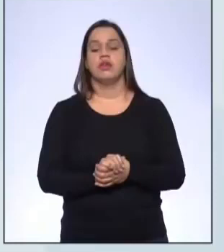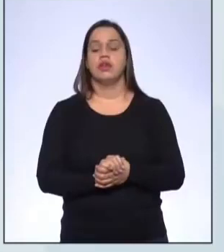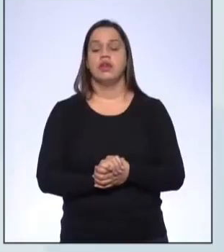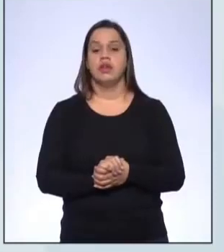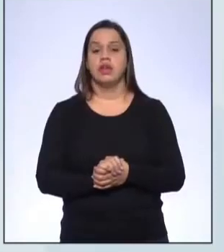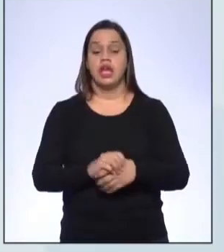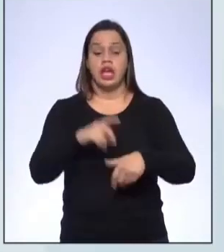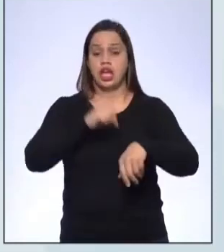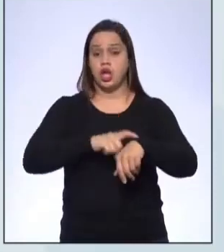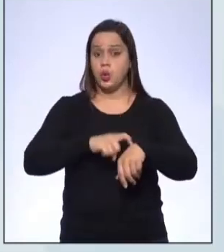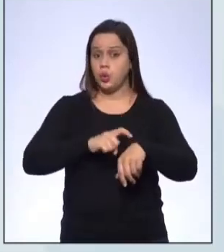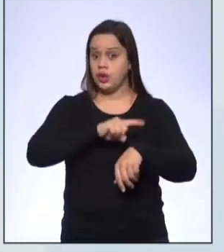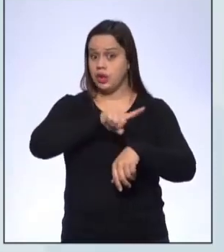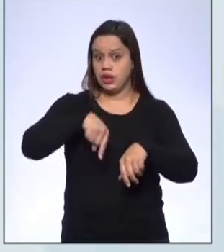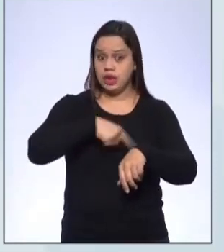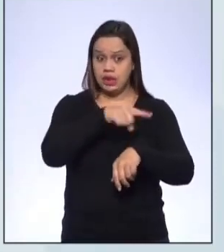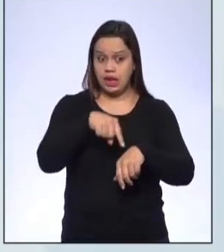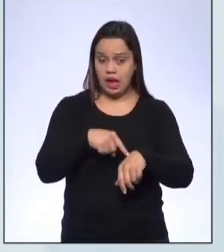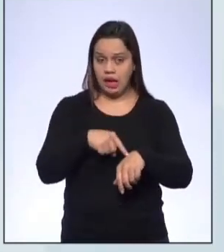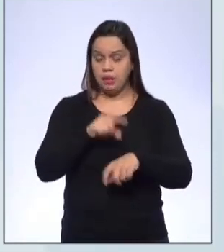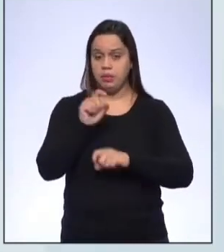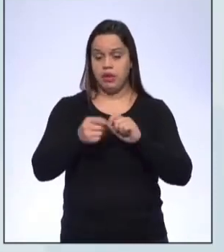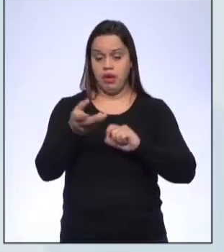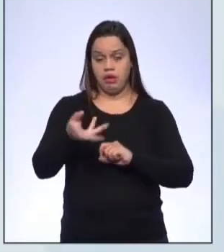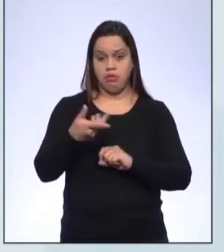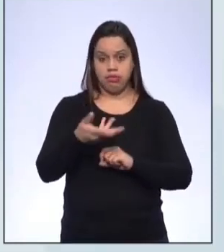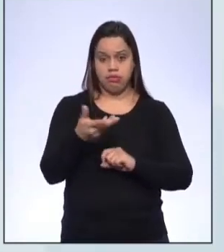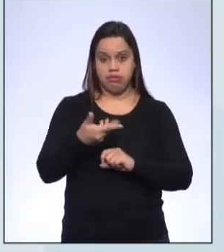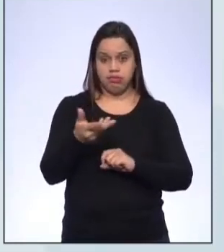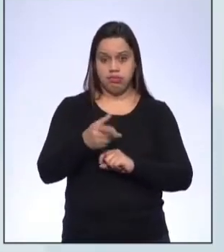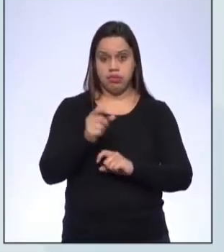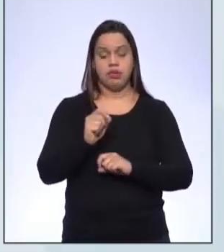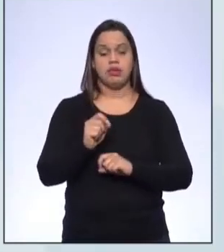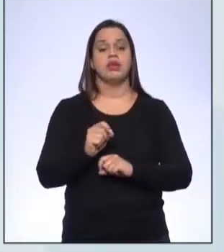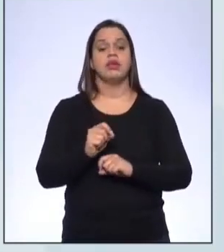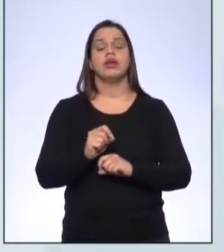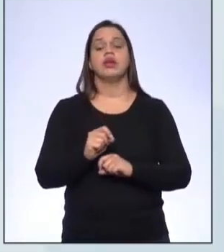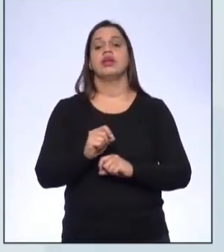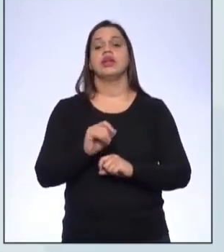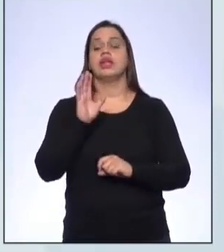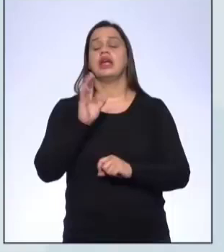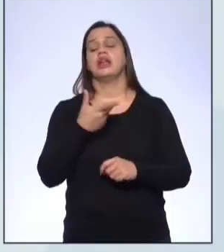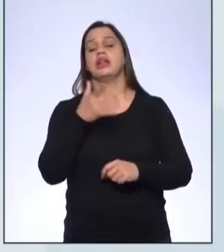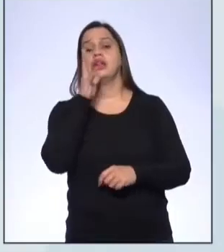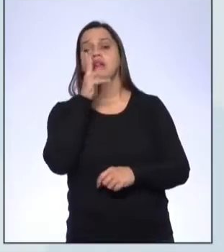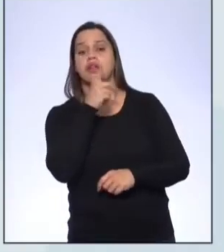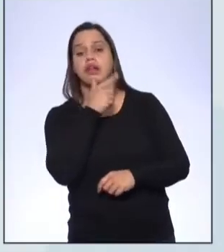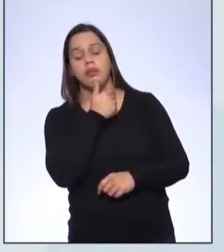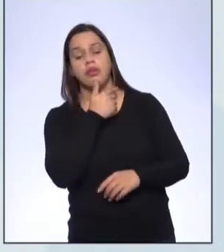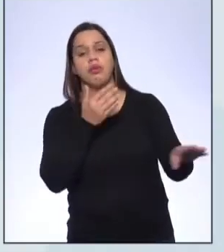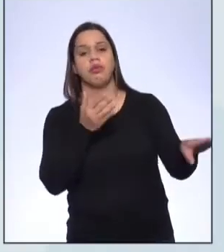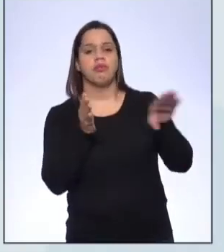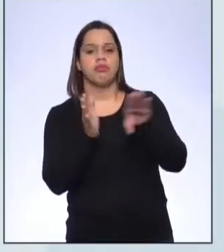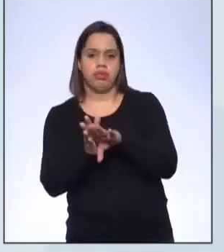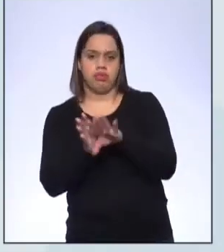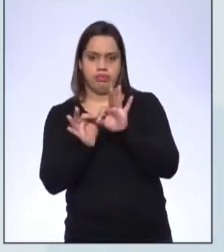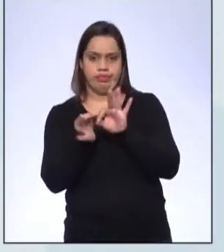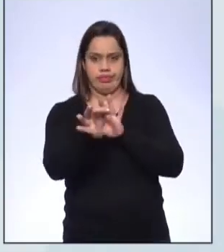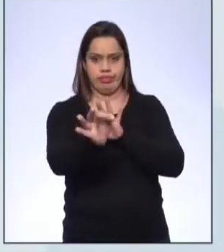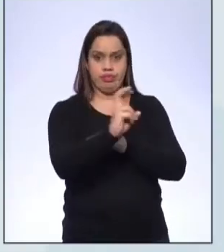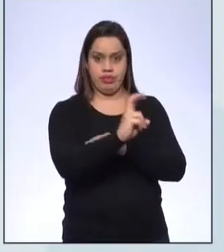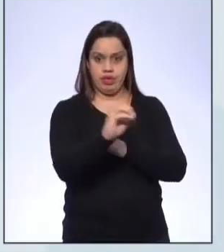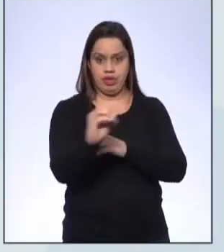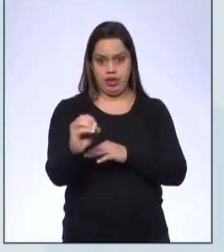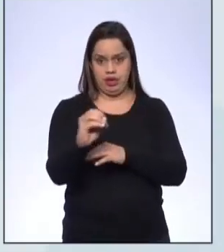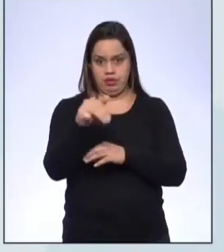e o tempo total que o motorista, que o condutor, levou para chegar nesses 500